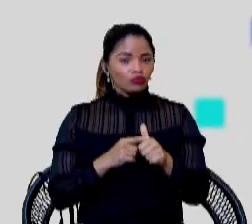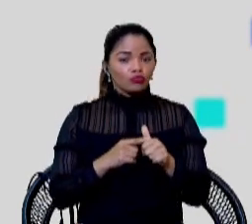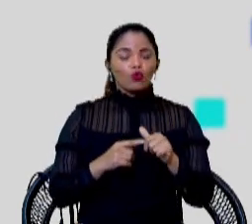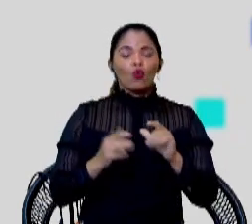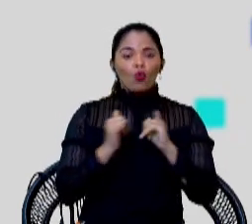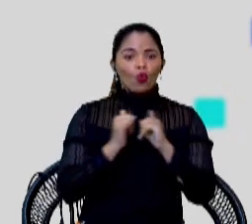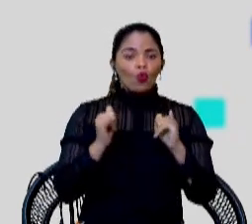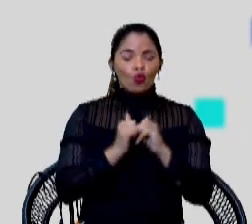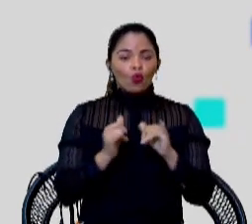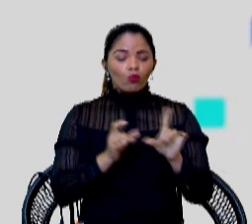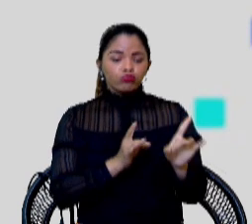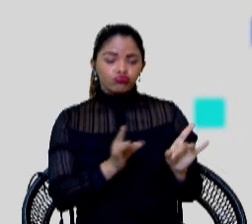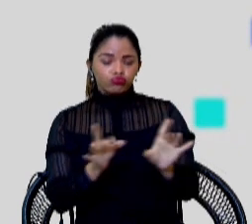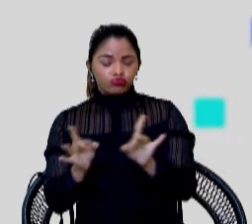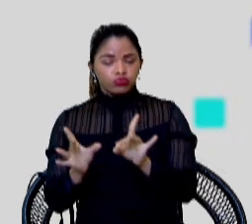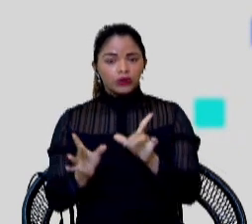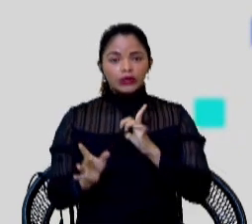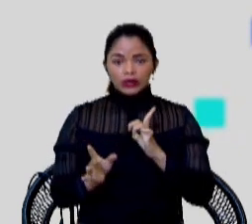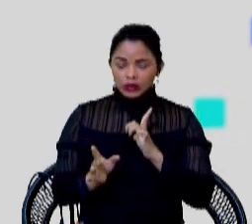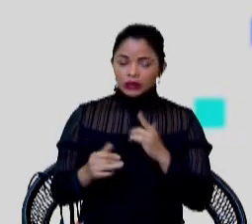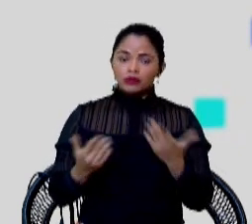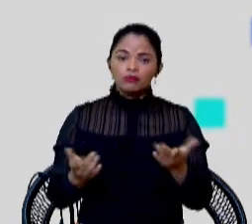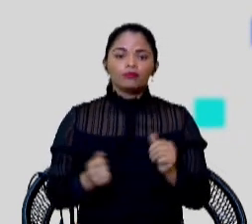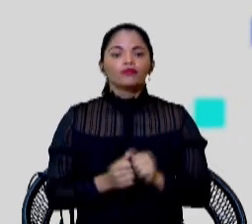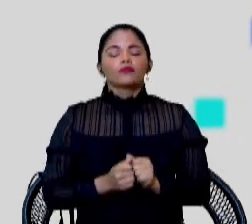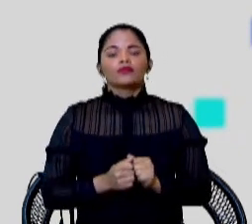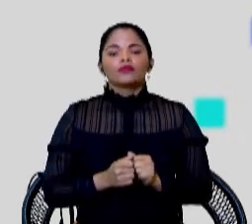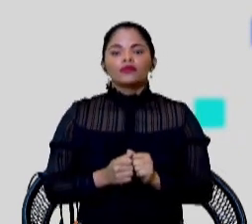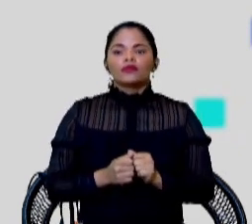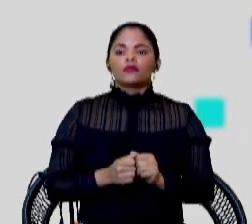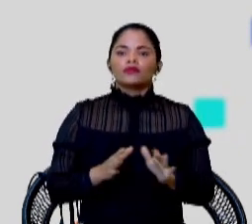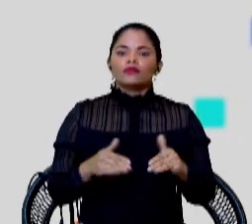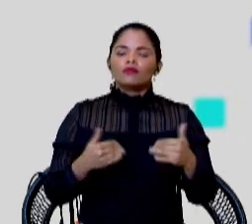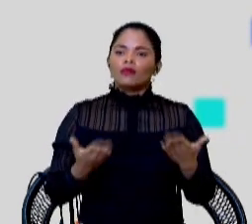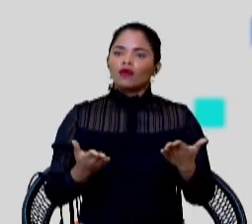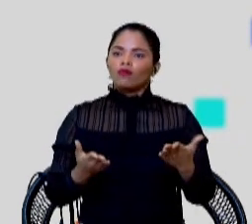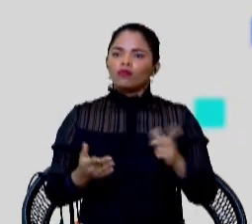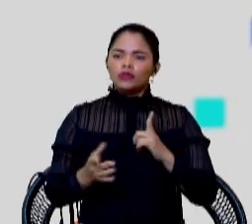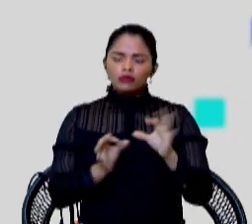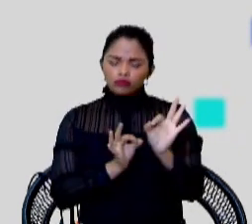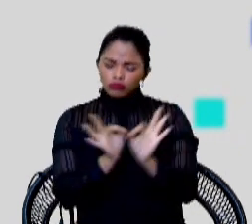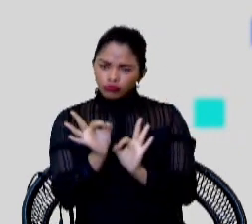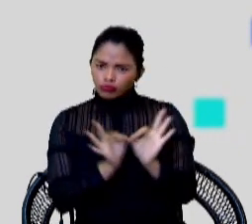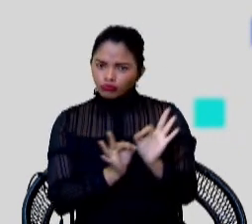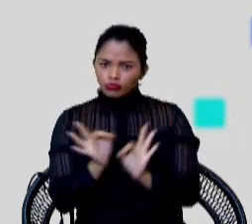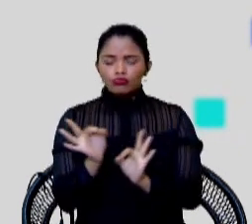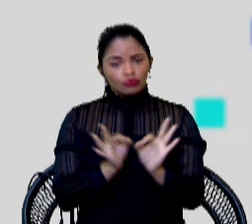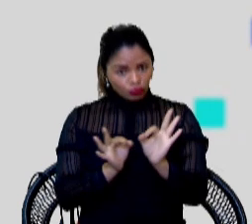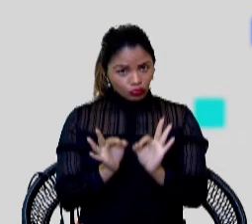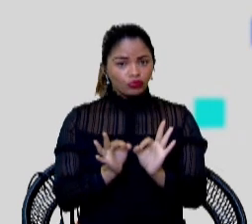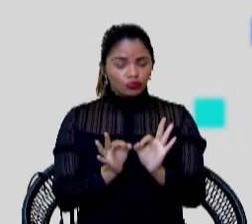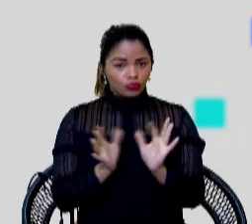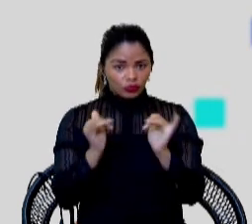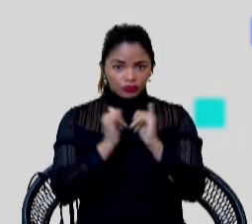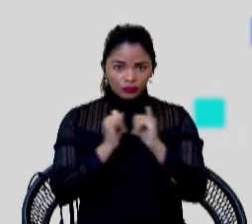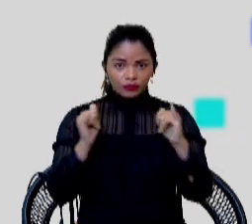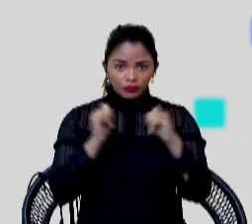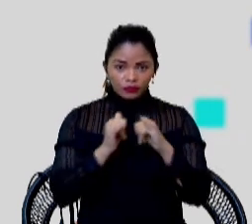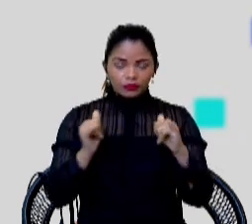você automaticamente você já vai ter um gerenciador de anúncios. Tá bom, gente? Vocês vão configurar lá dentro do gerenciador de